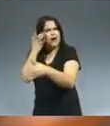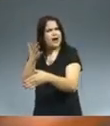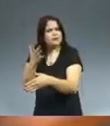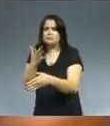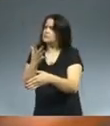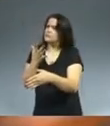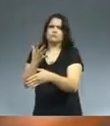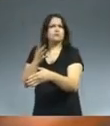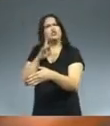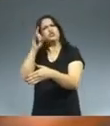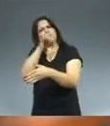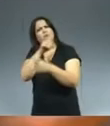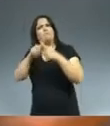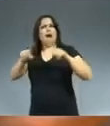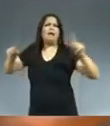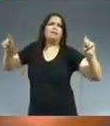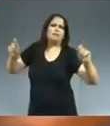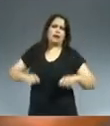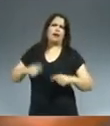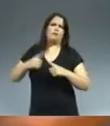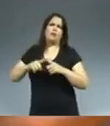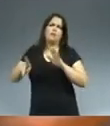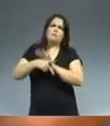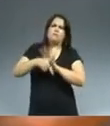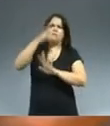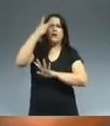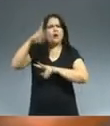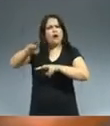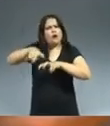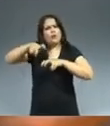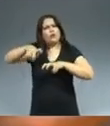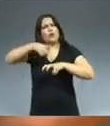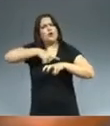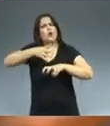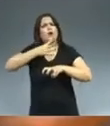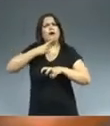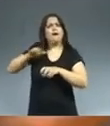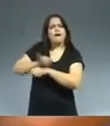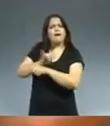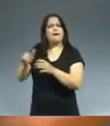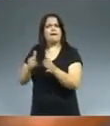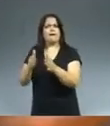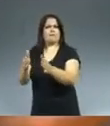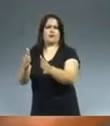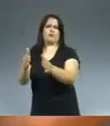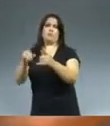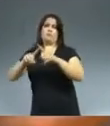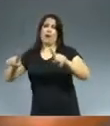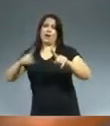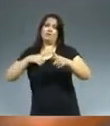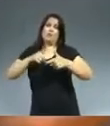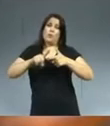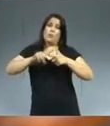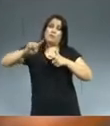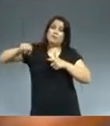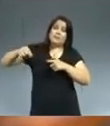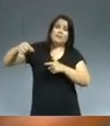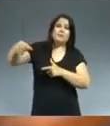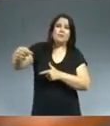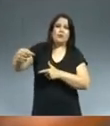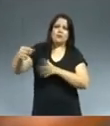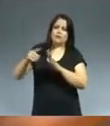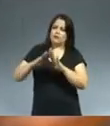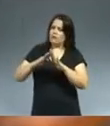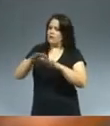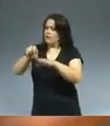é difícil mas é possível porque os agricultores estão ativistas e se conhecem muito bem muitas vezes o grande problema tá depois